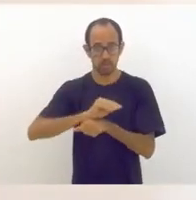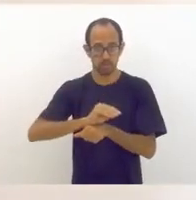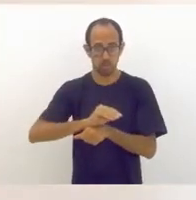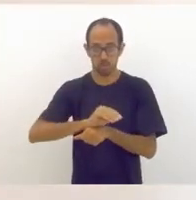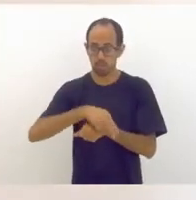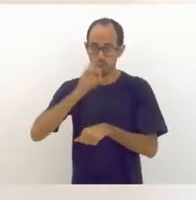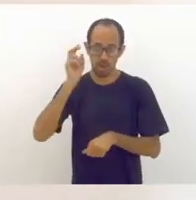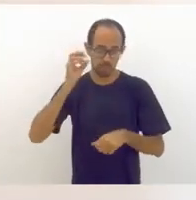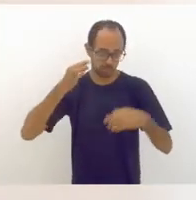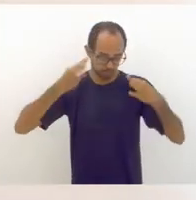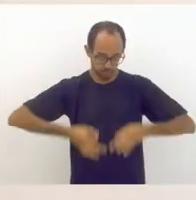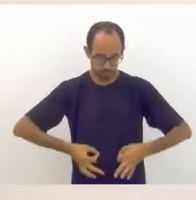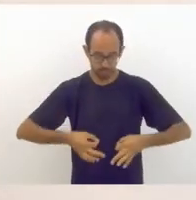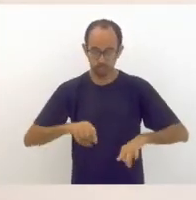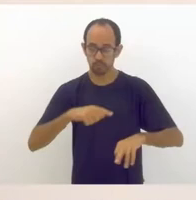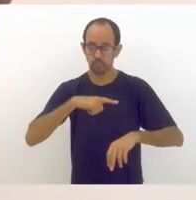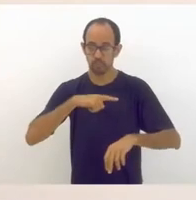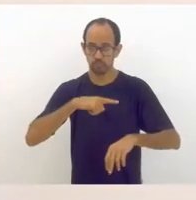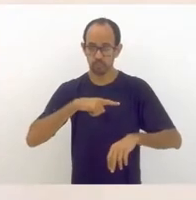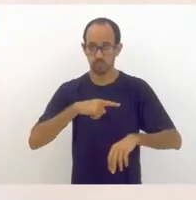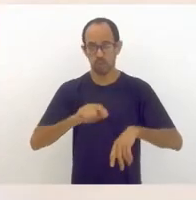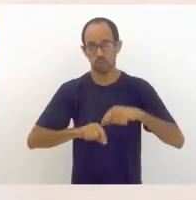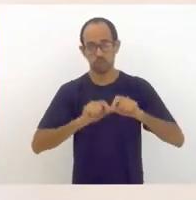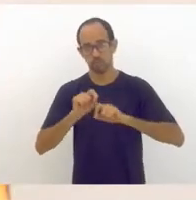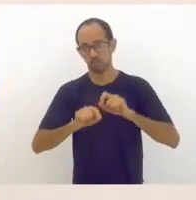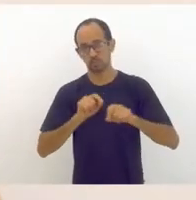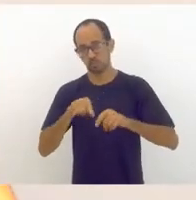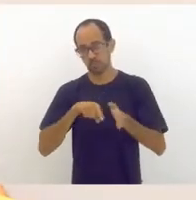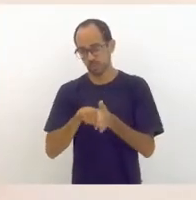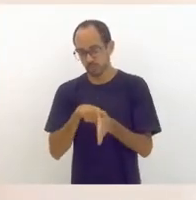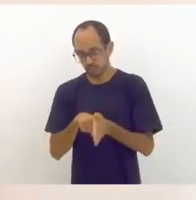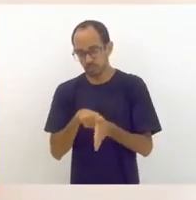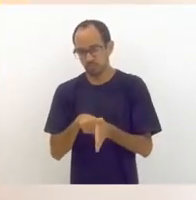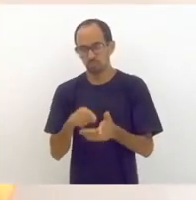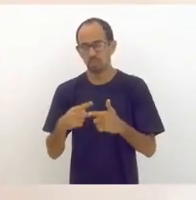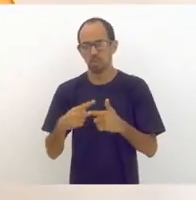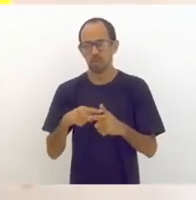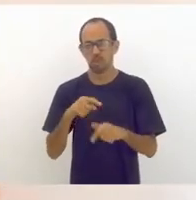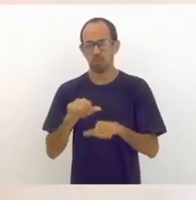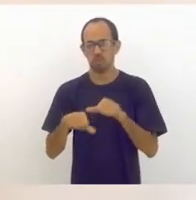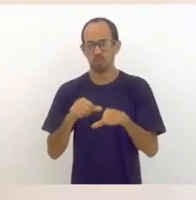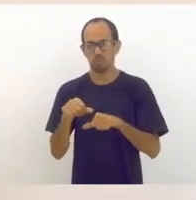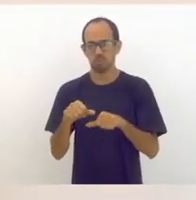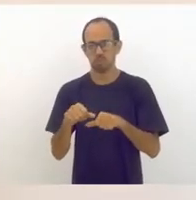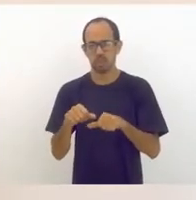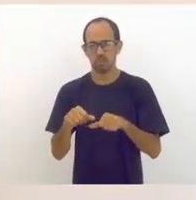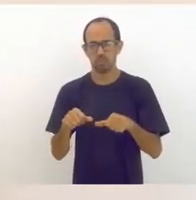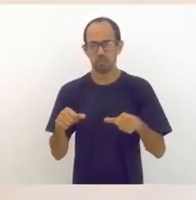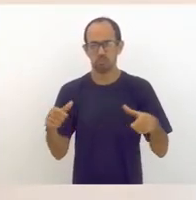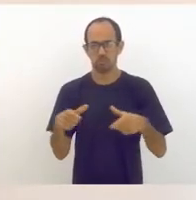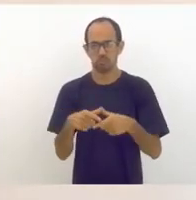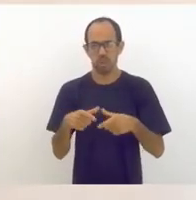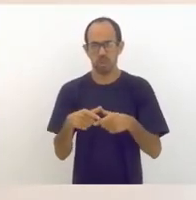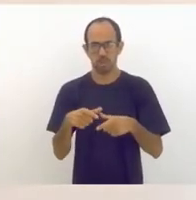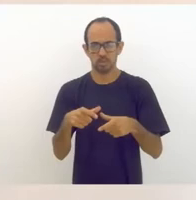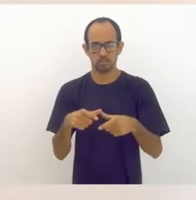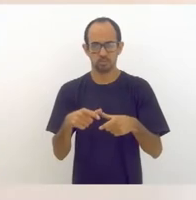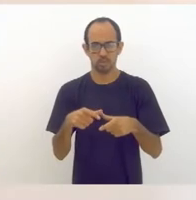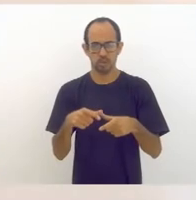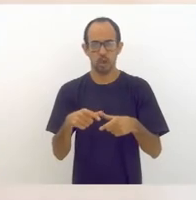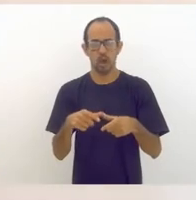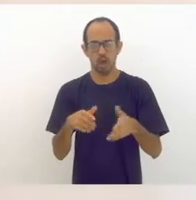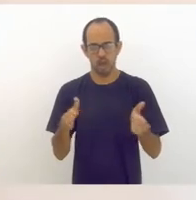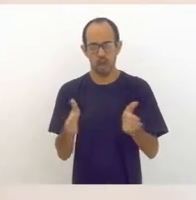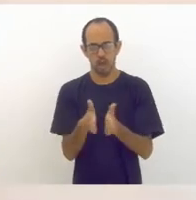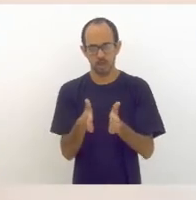brilhantemente, laços afetivos, ouvindo, pesquisando, por que mudar para uma área de menor proteção? Então, nós temos que estar